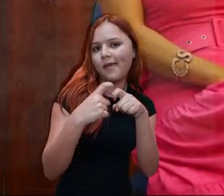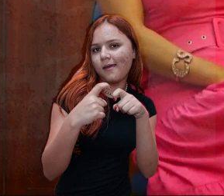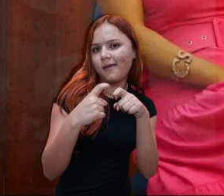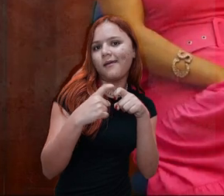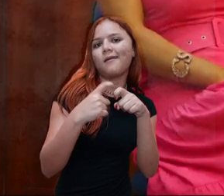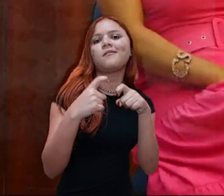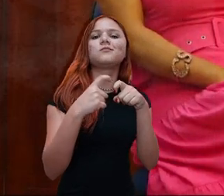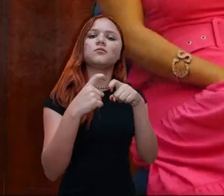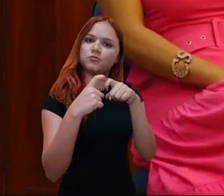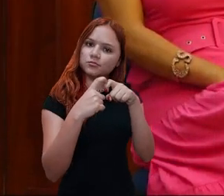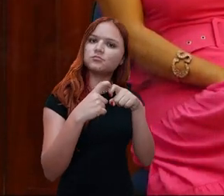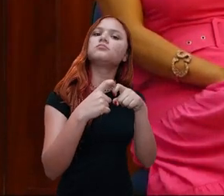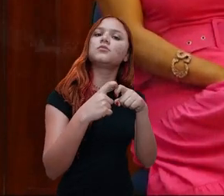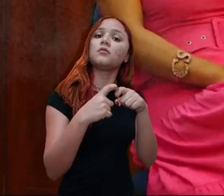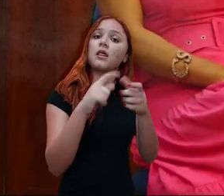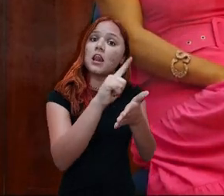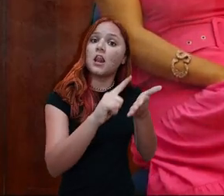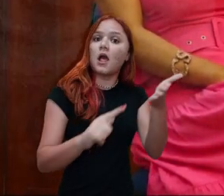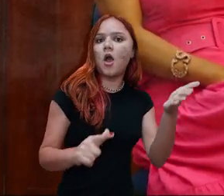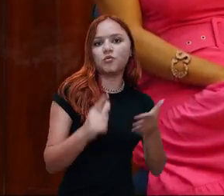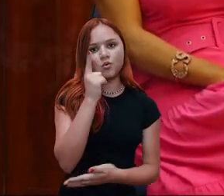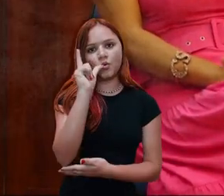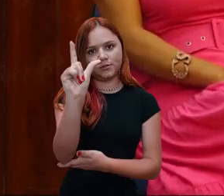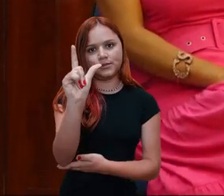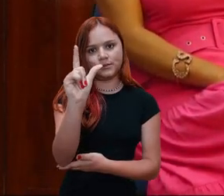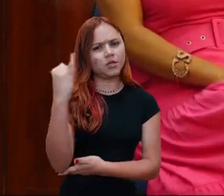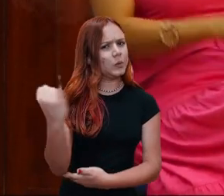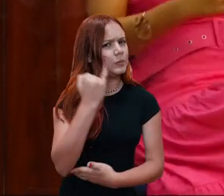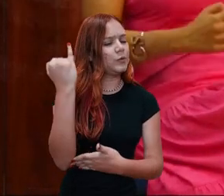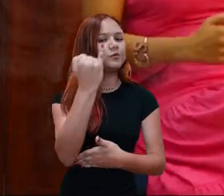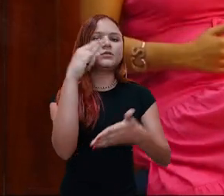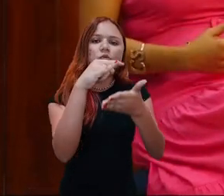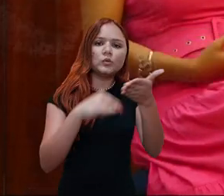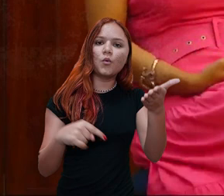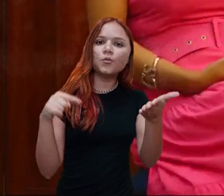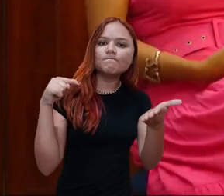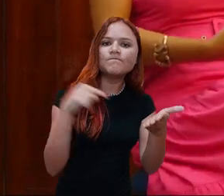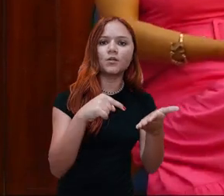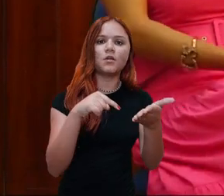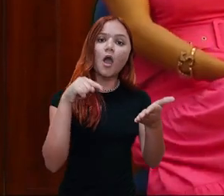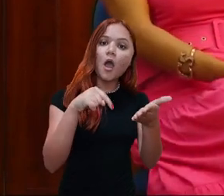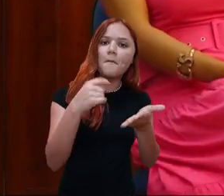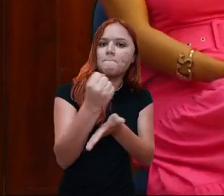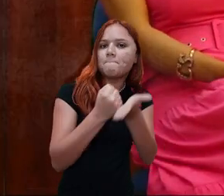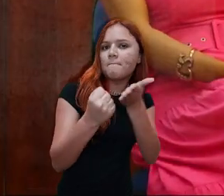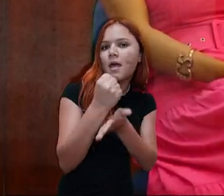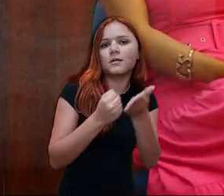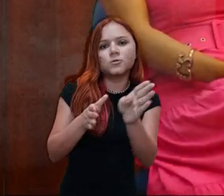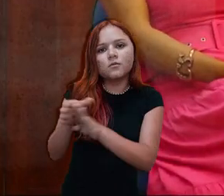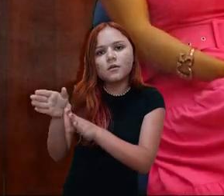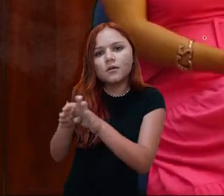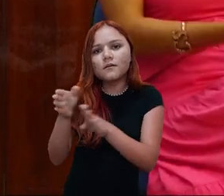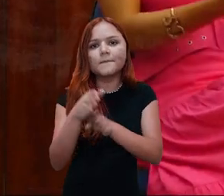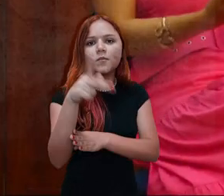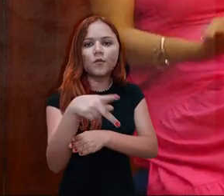um especialista para que esse aluno tenha um laudo, que esse laudo vai nortear tanto o trabalho dos professores da